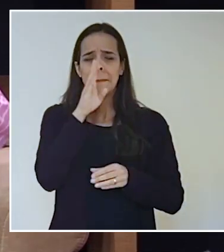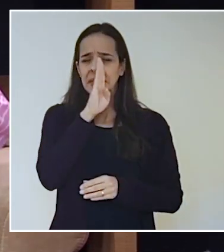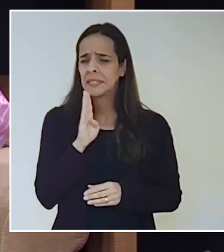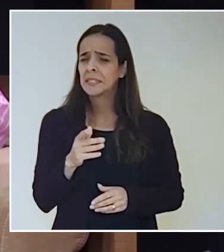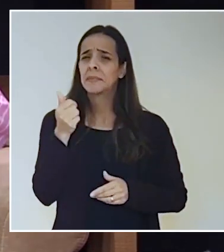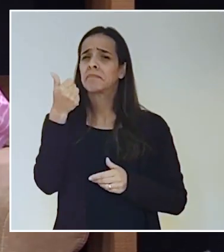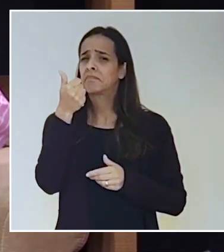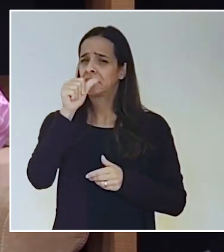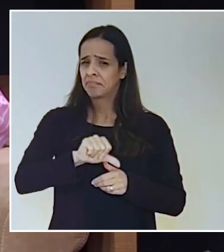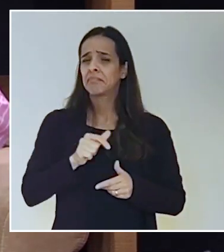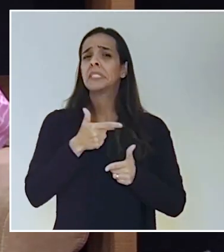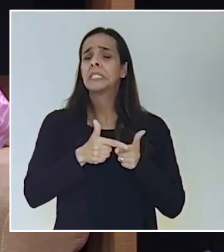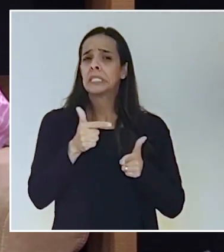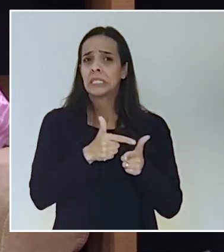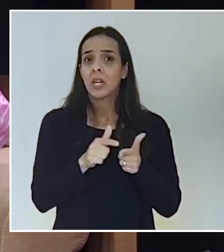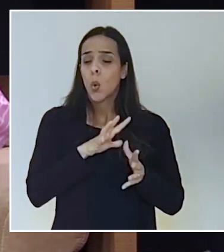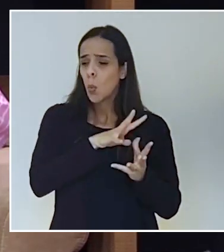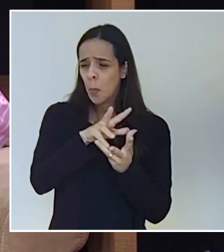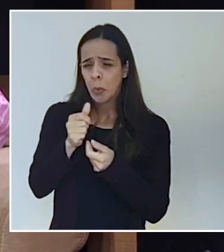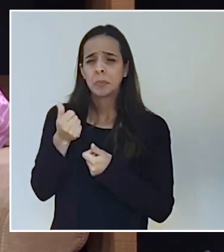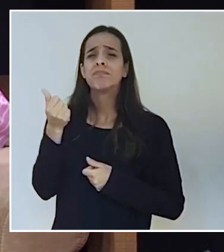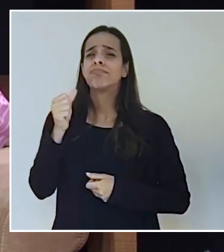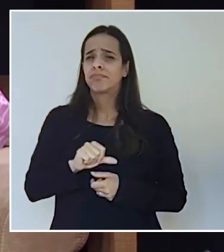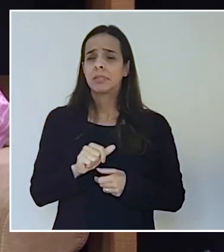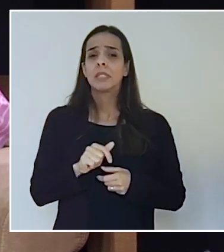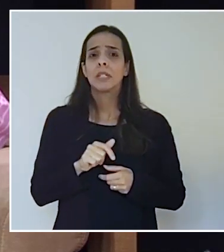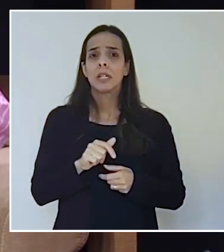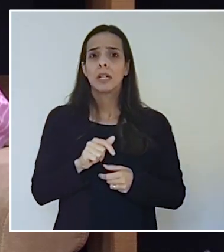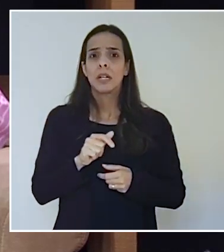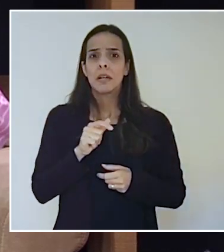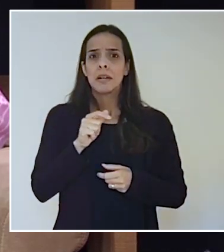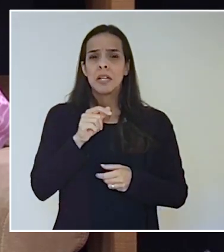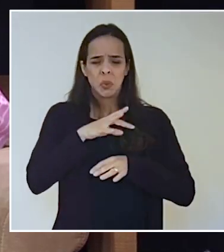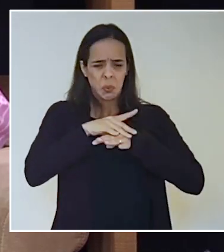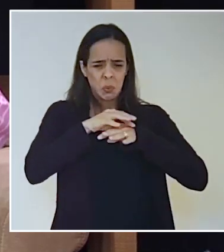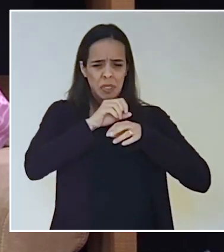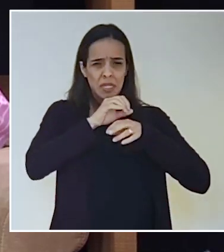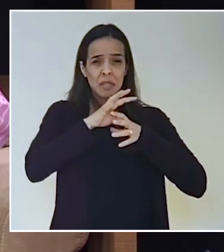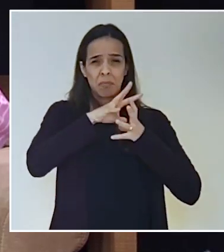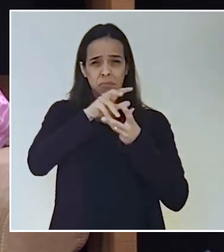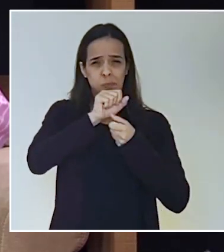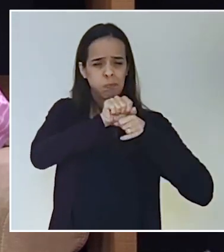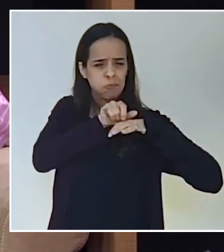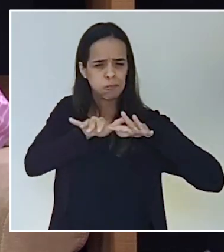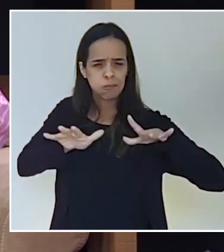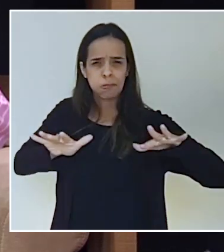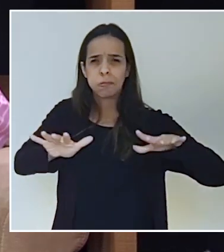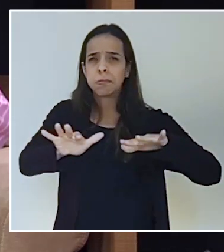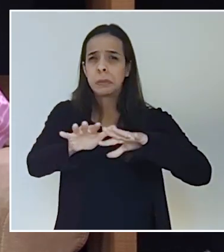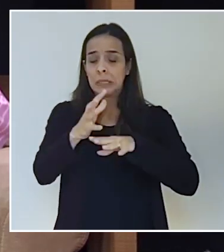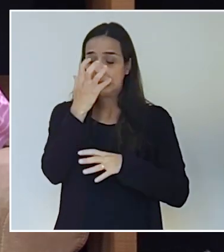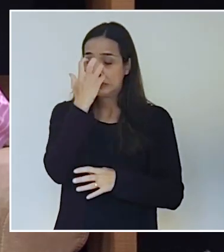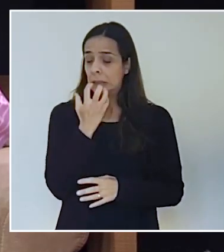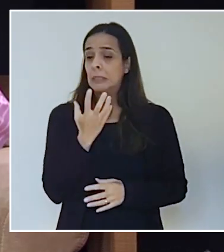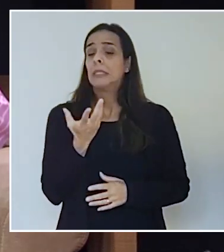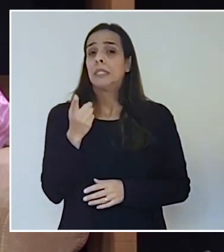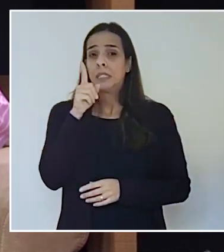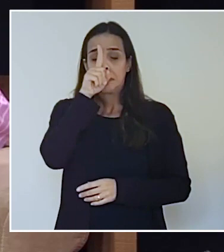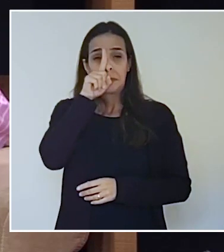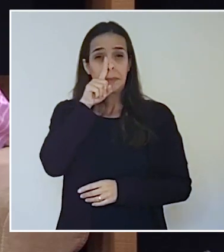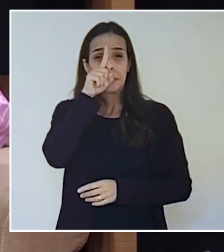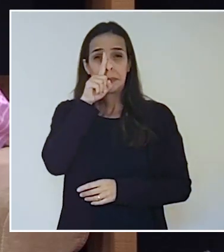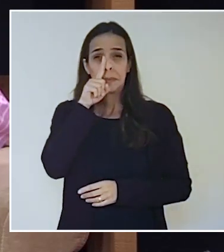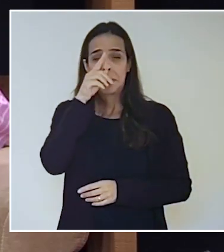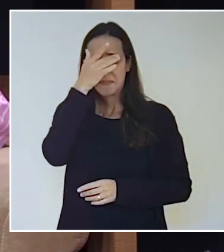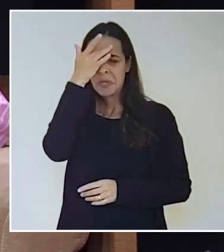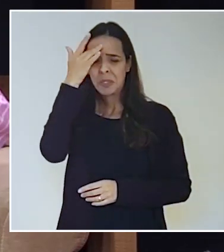sua carranca. São centenas de milhares de pessoas ceifadas. É a recessão econômica que